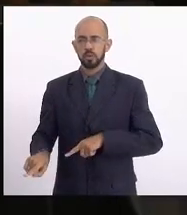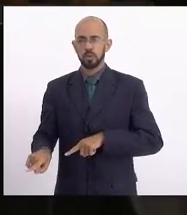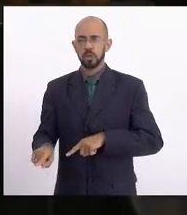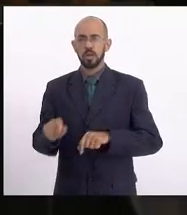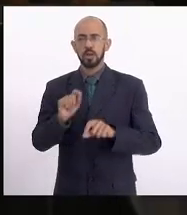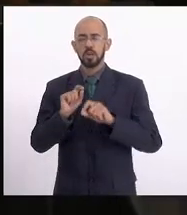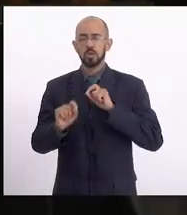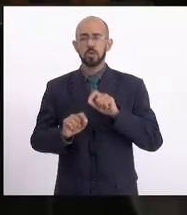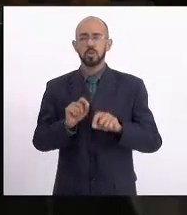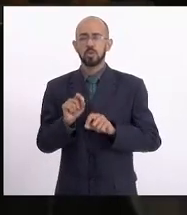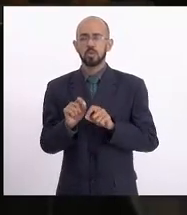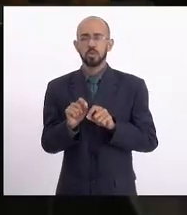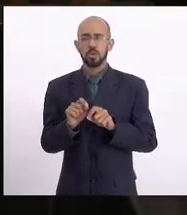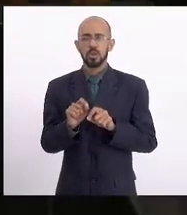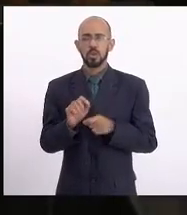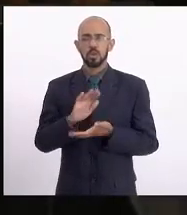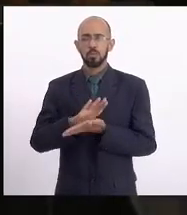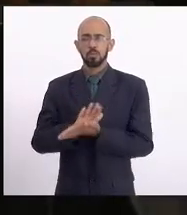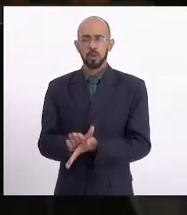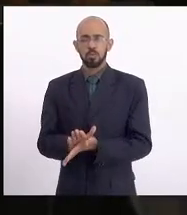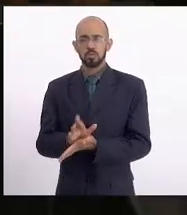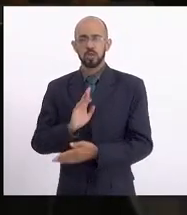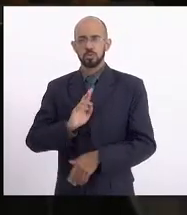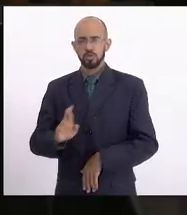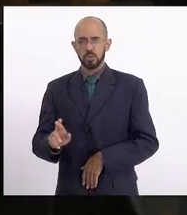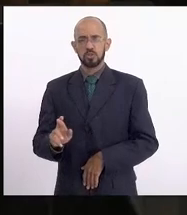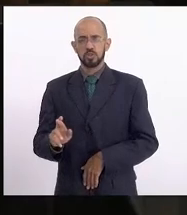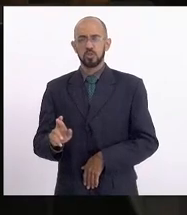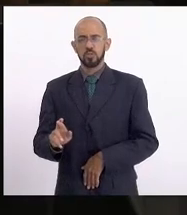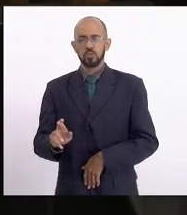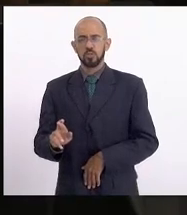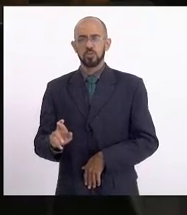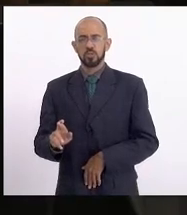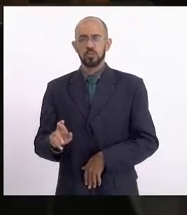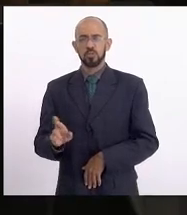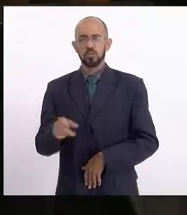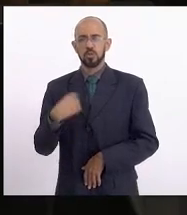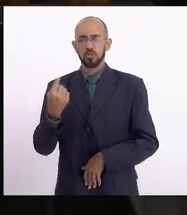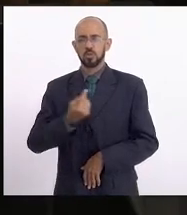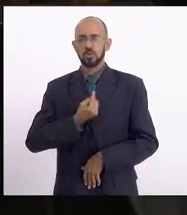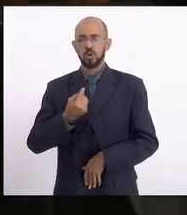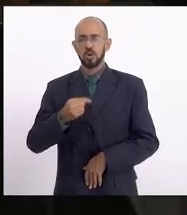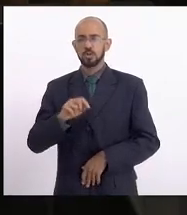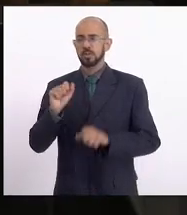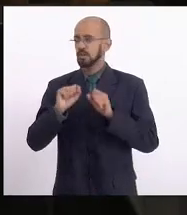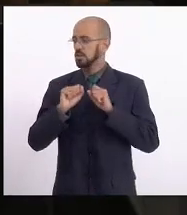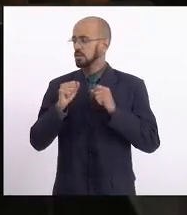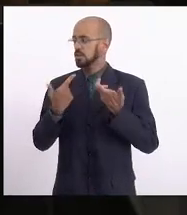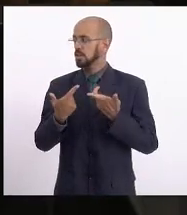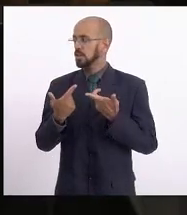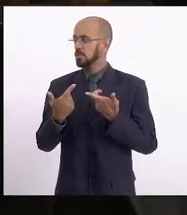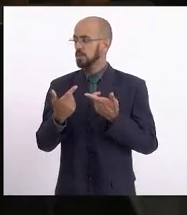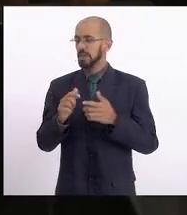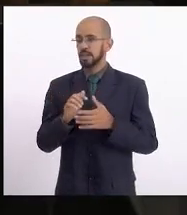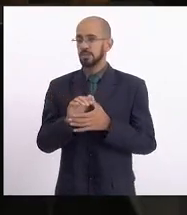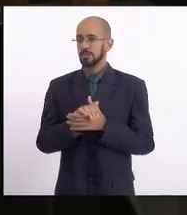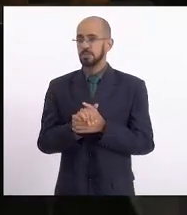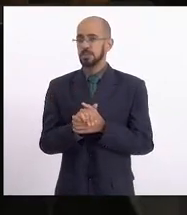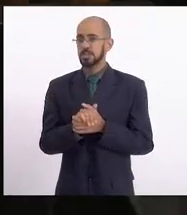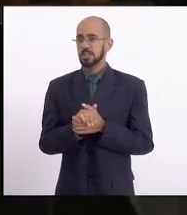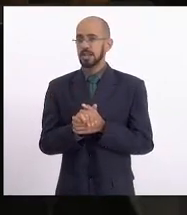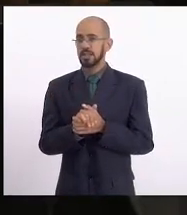o preconceito religioso. Nós aqui nesta casa, nós sempre